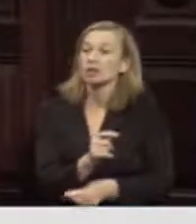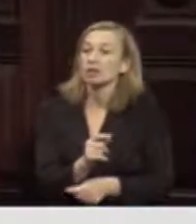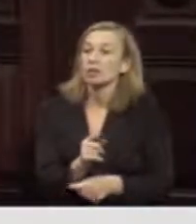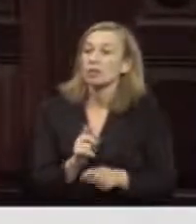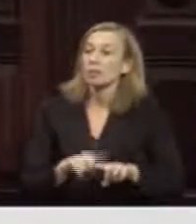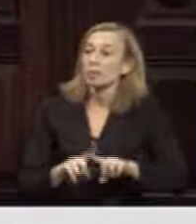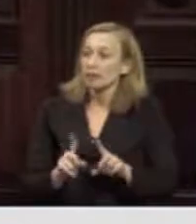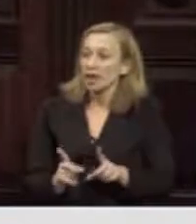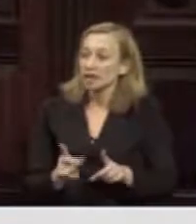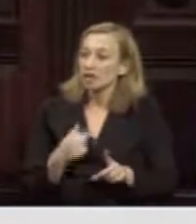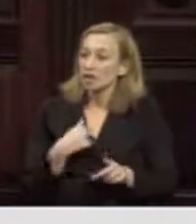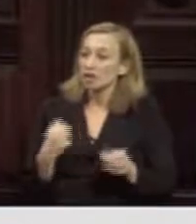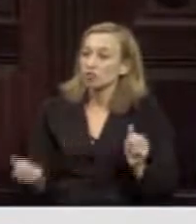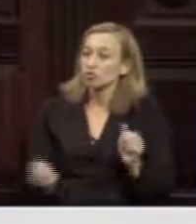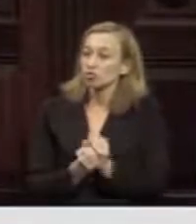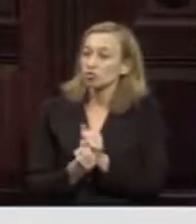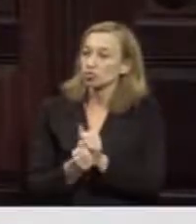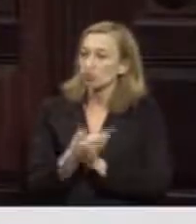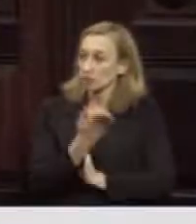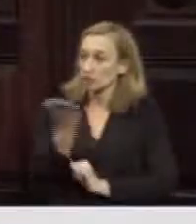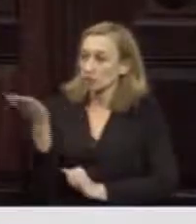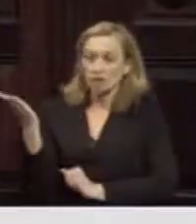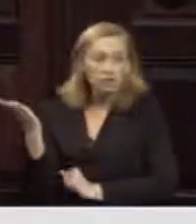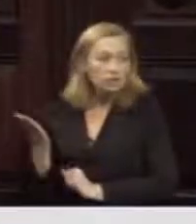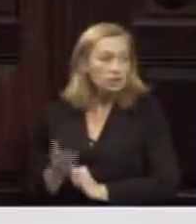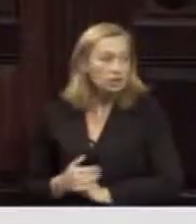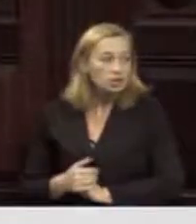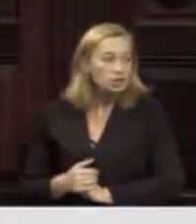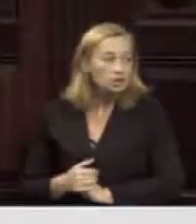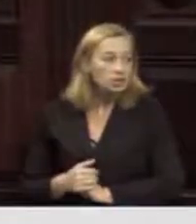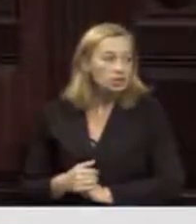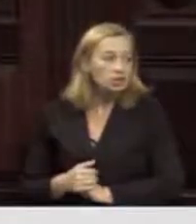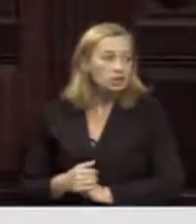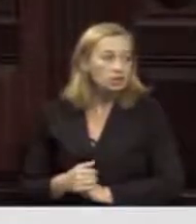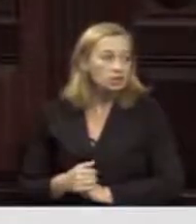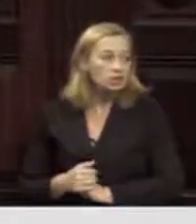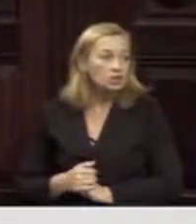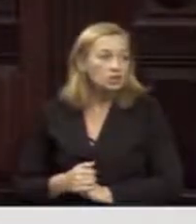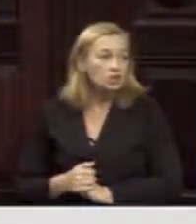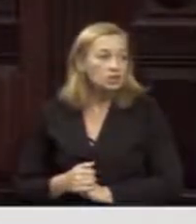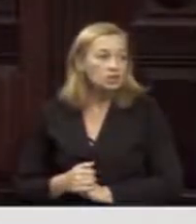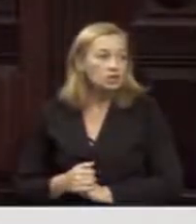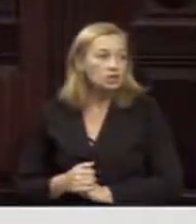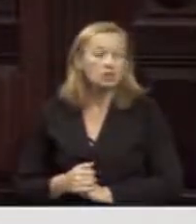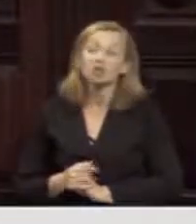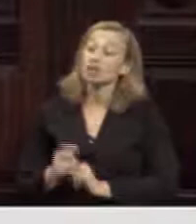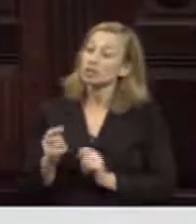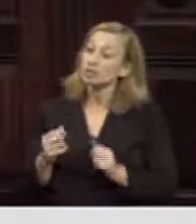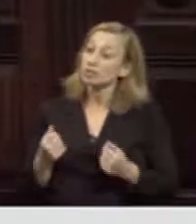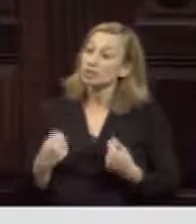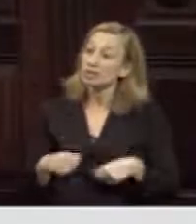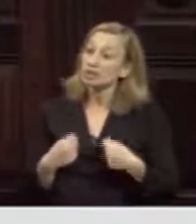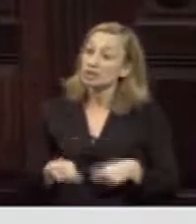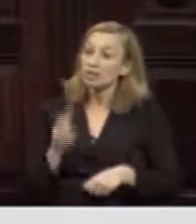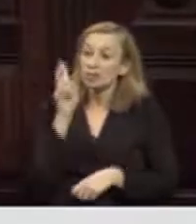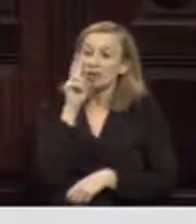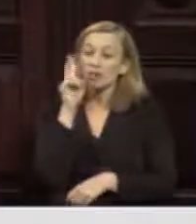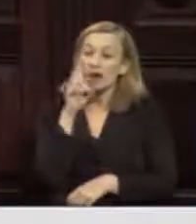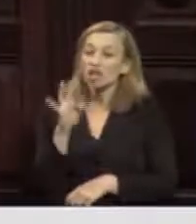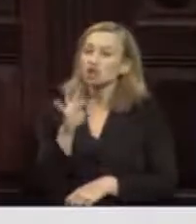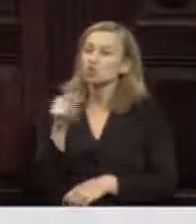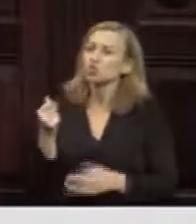PL da SEDAI. E olha, eu acho que nesse momento a gente tem que se lembrar do que